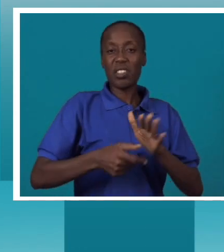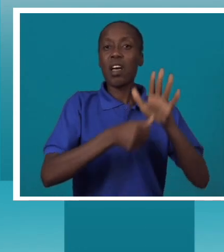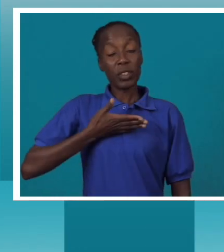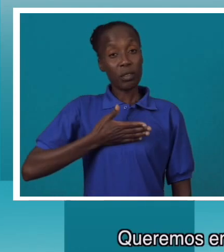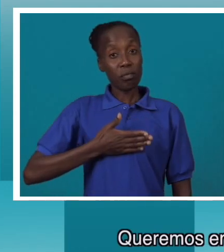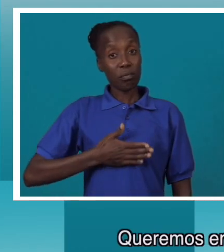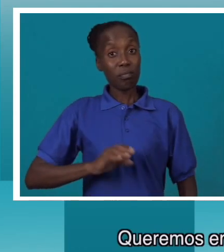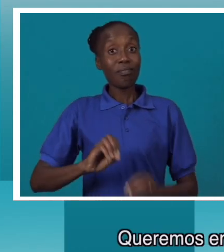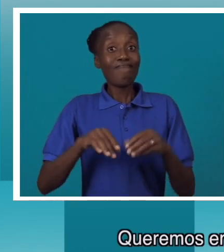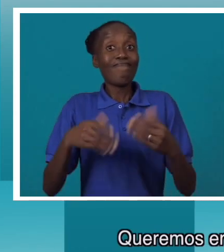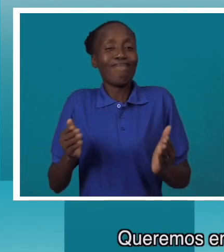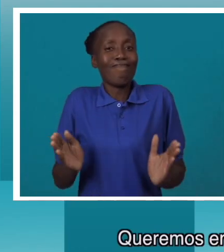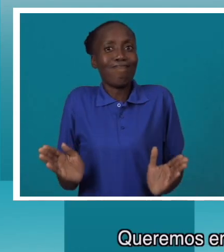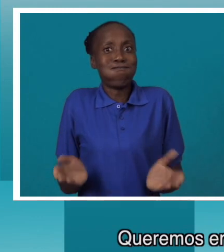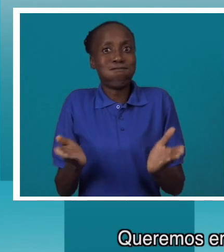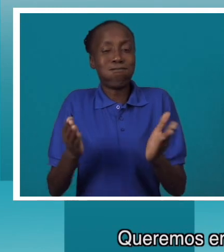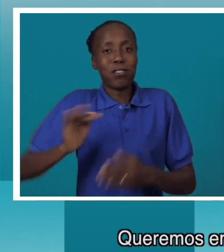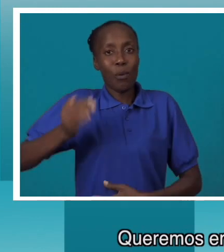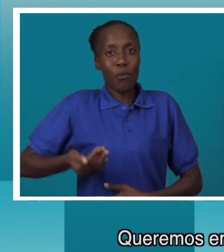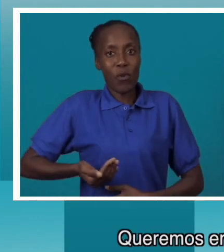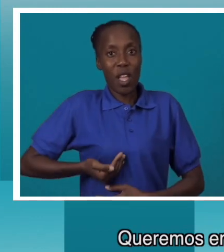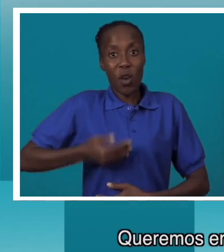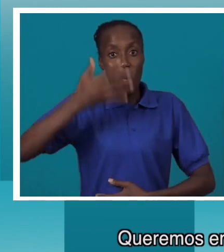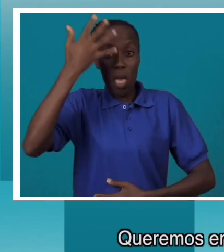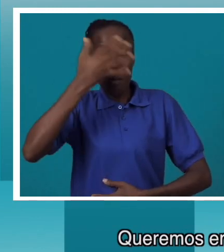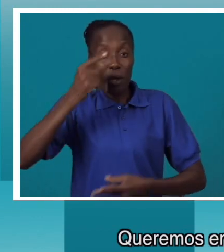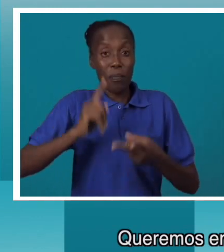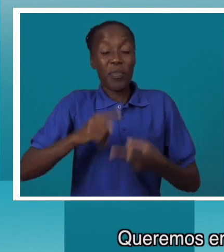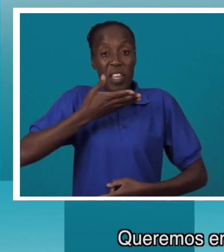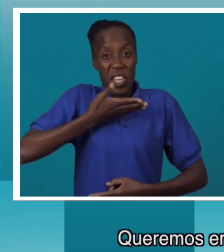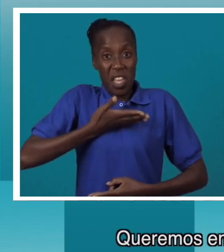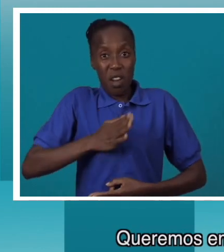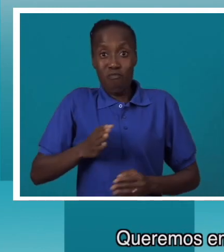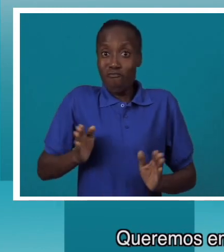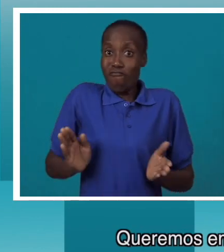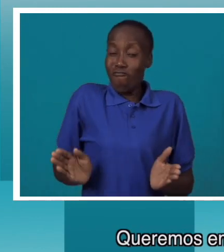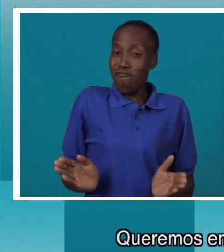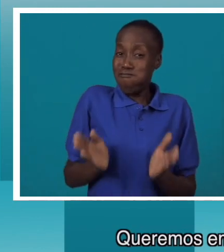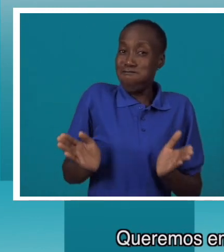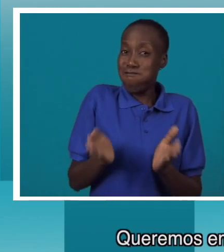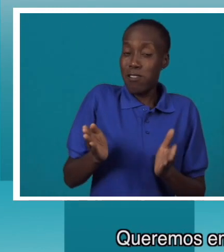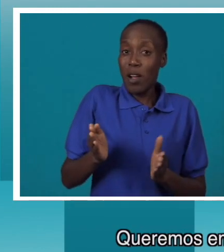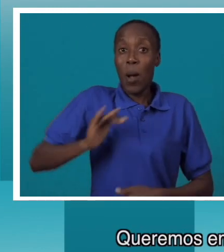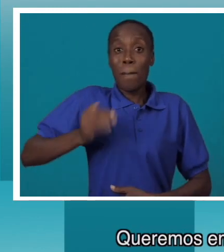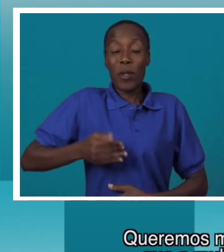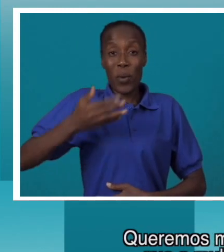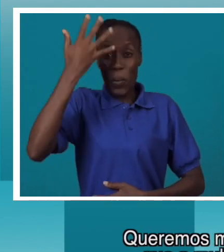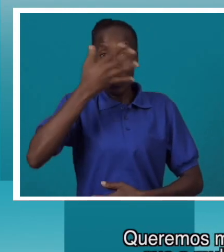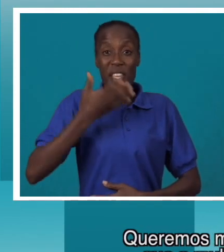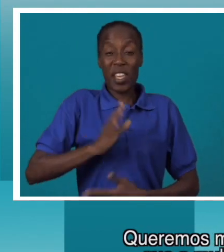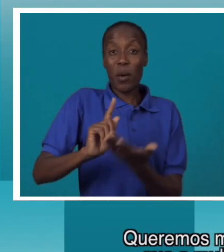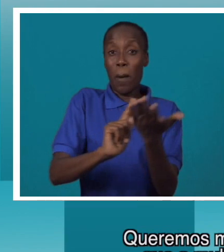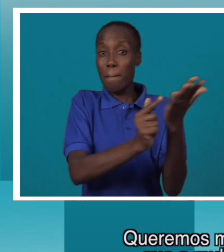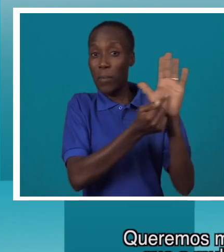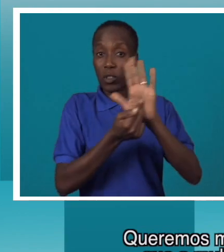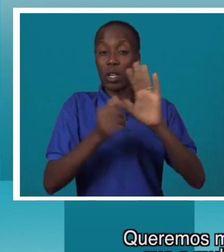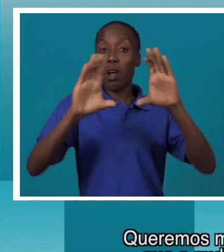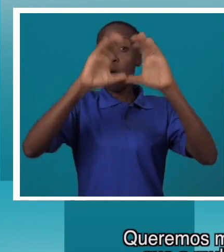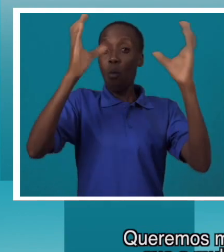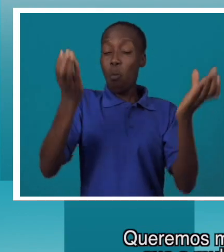discriminação queremos enaltecer a mulher com albinismo queremos empoderar a mulher com albinismo queremos mostrar